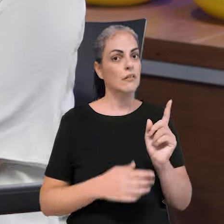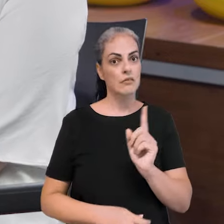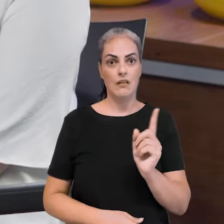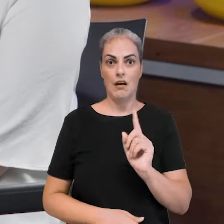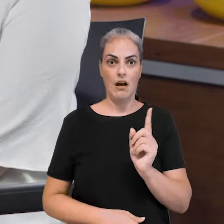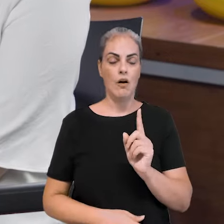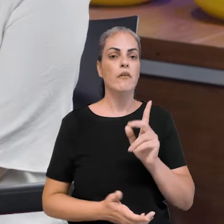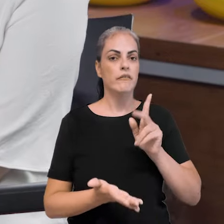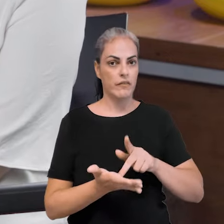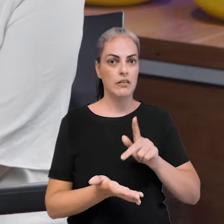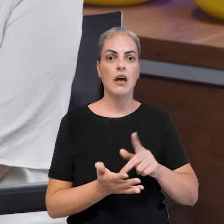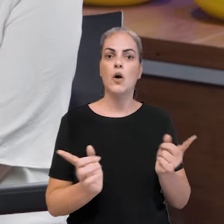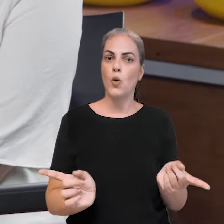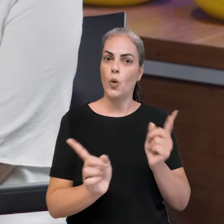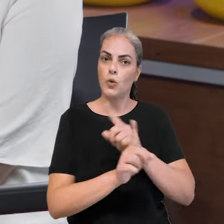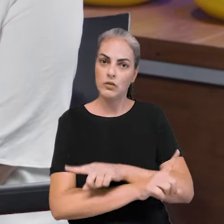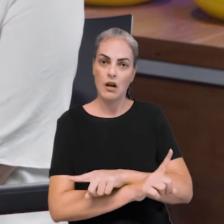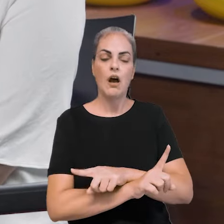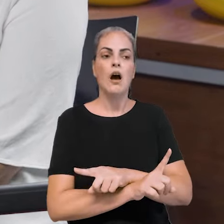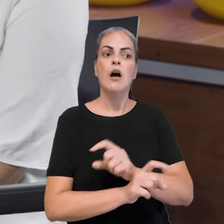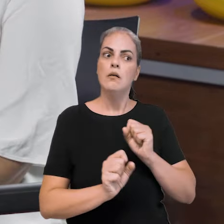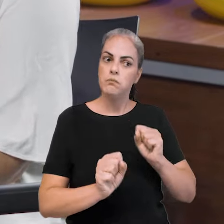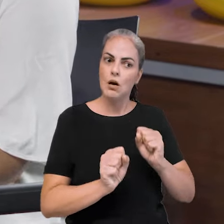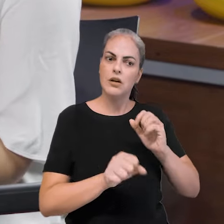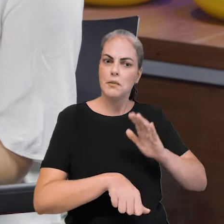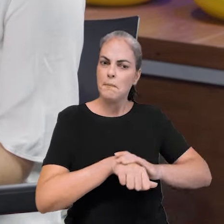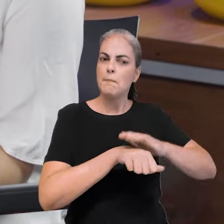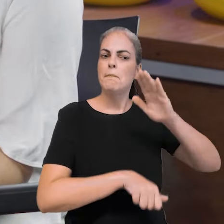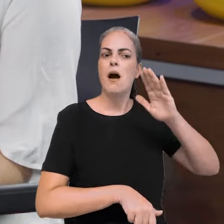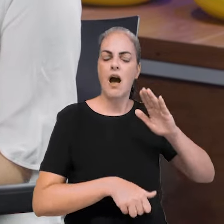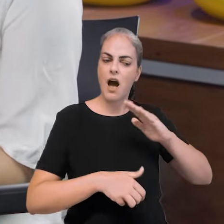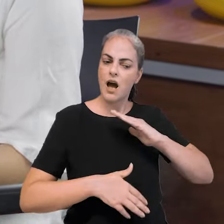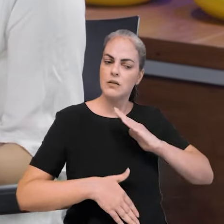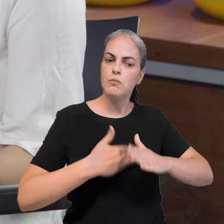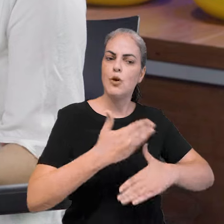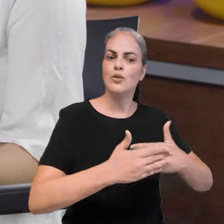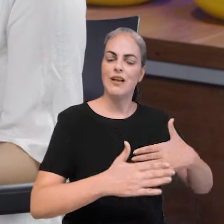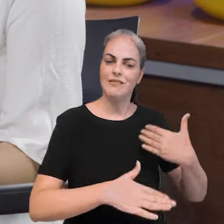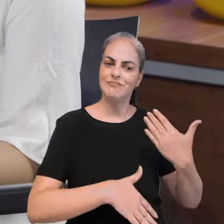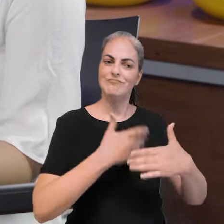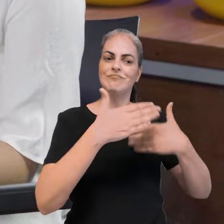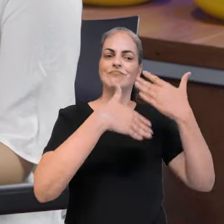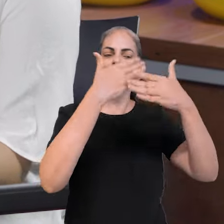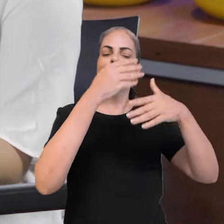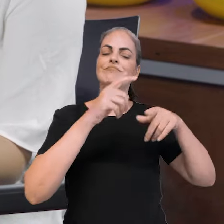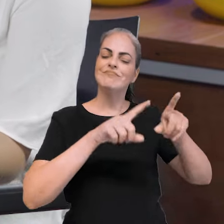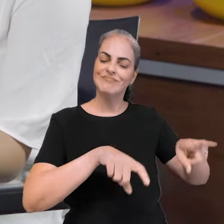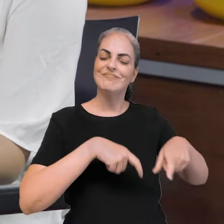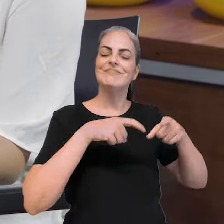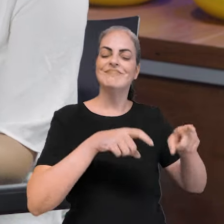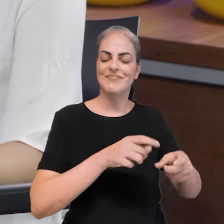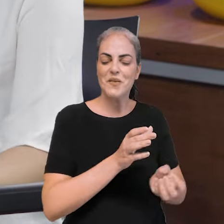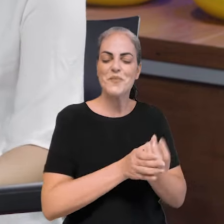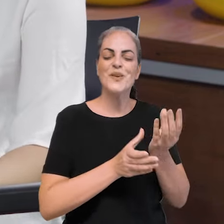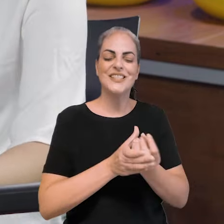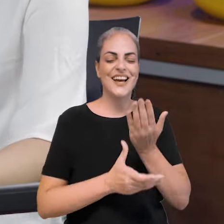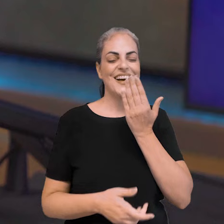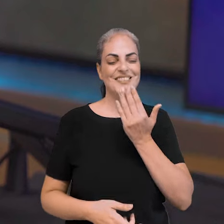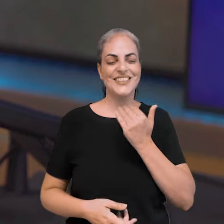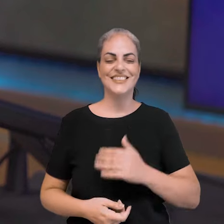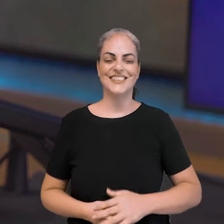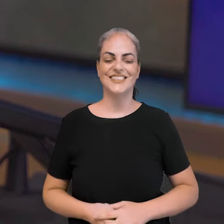Pelo contrário, né, com a agroecologia a gente pode expandir esse processo de crescimento do campo e de produção de